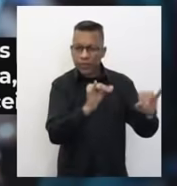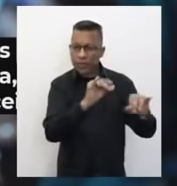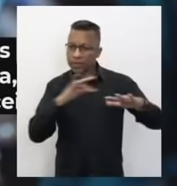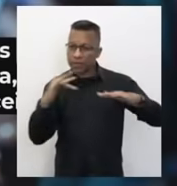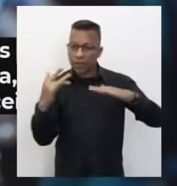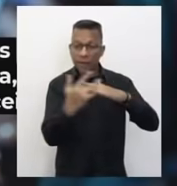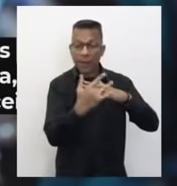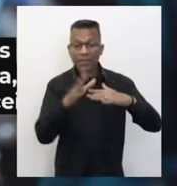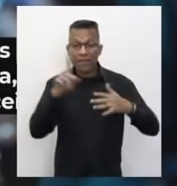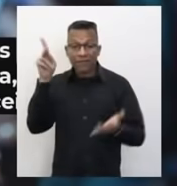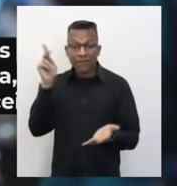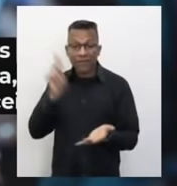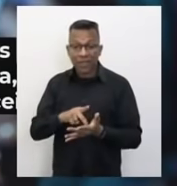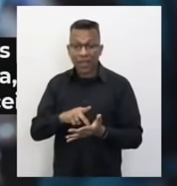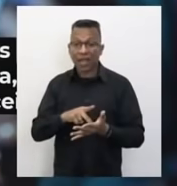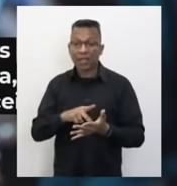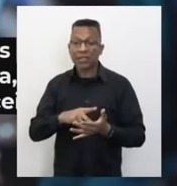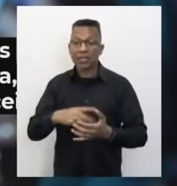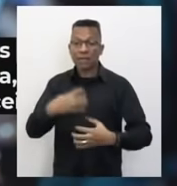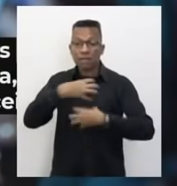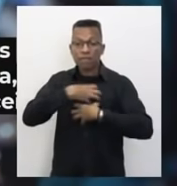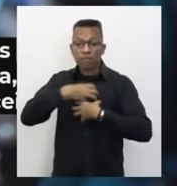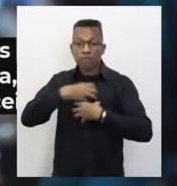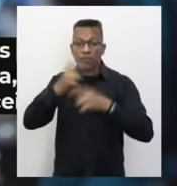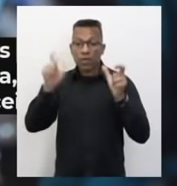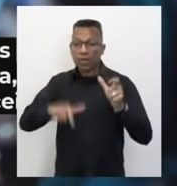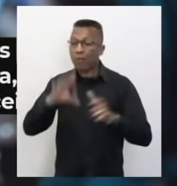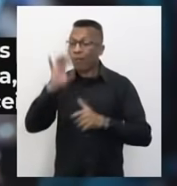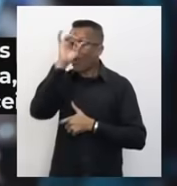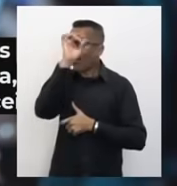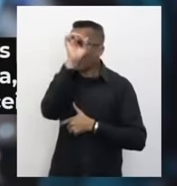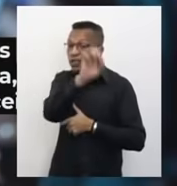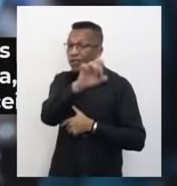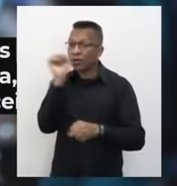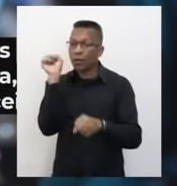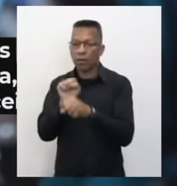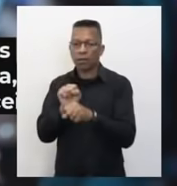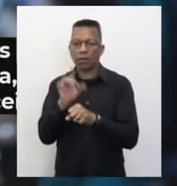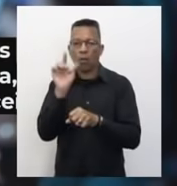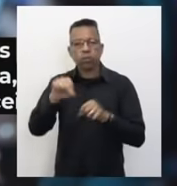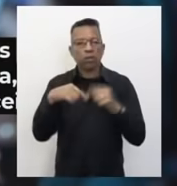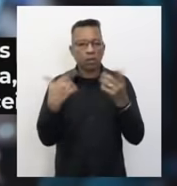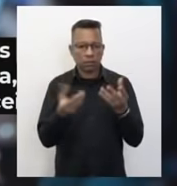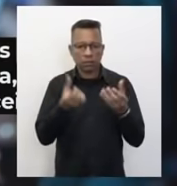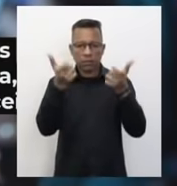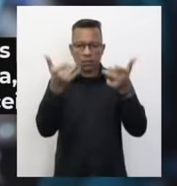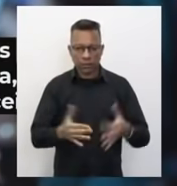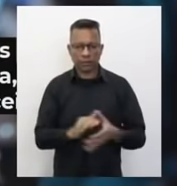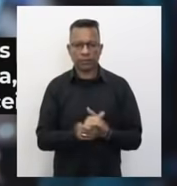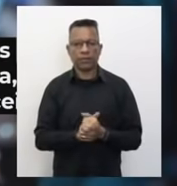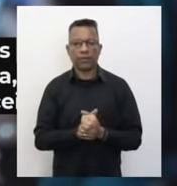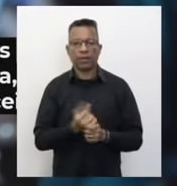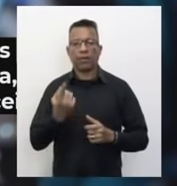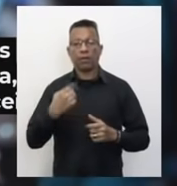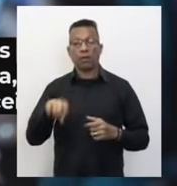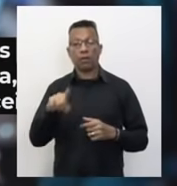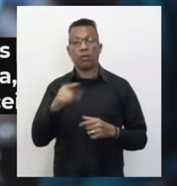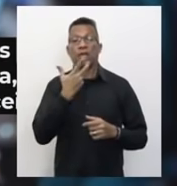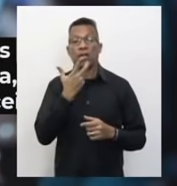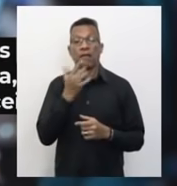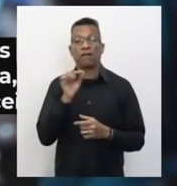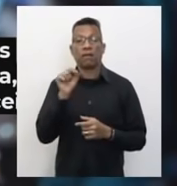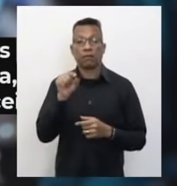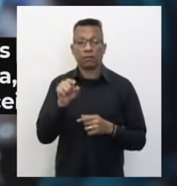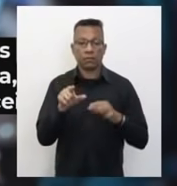práticas esses comportamentos são difíceis de conter. Vou explicar para vocês o que acontece. Quando você